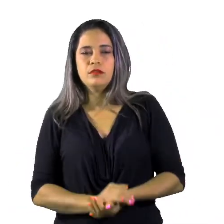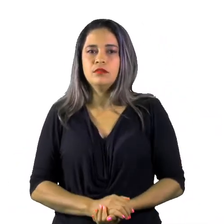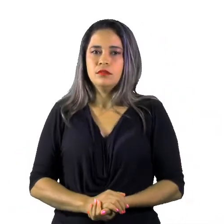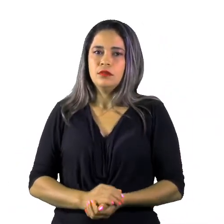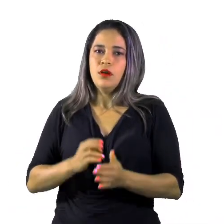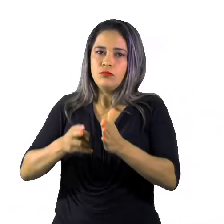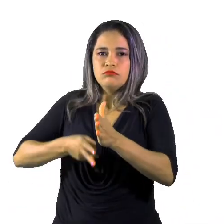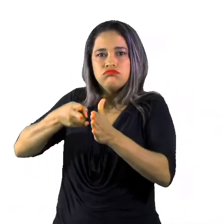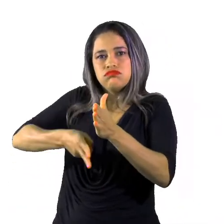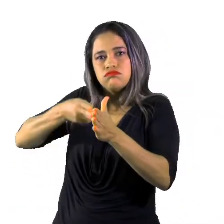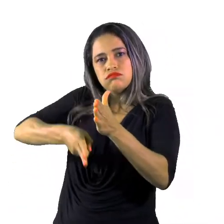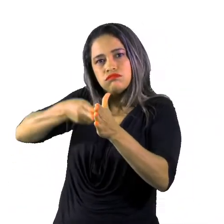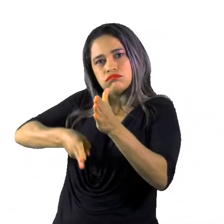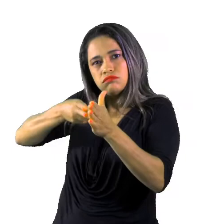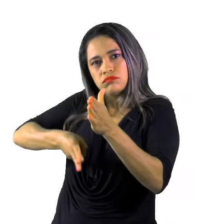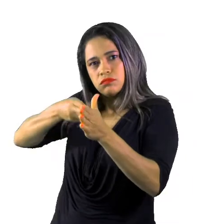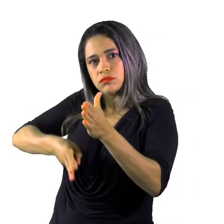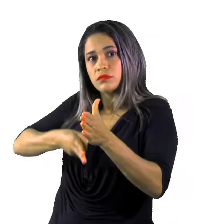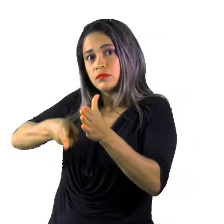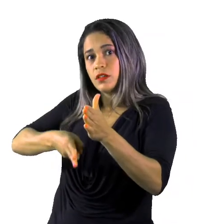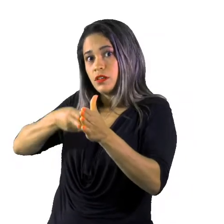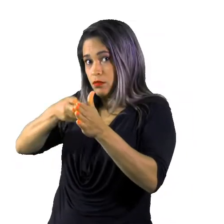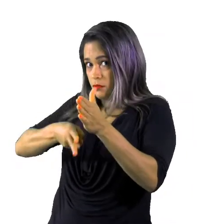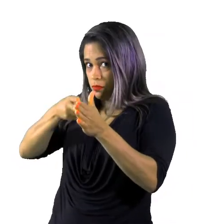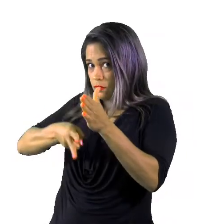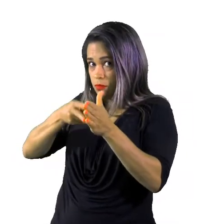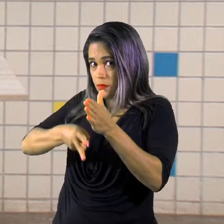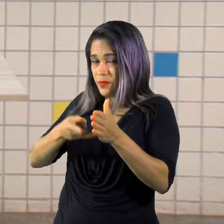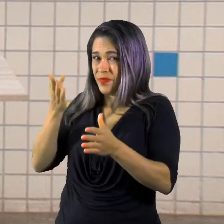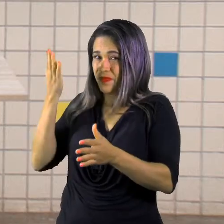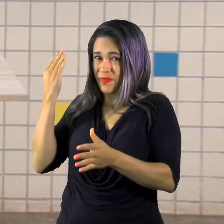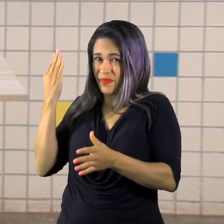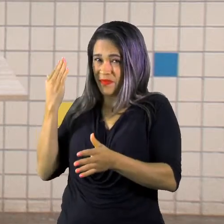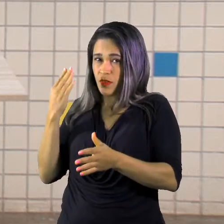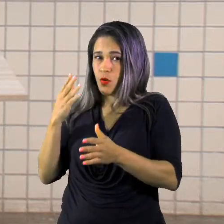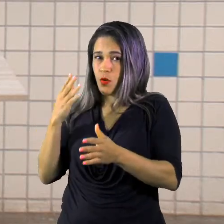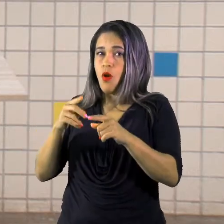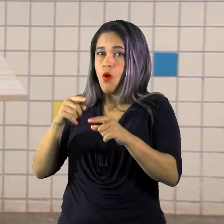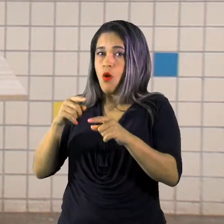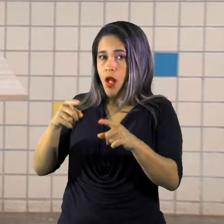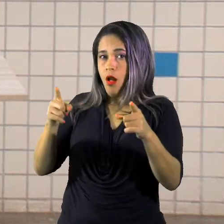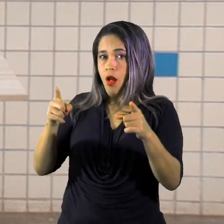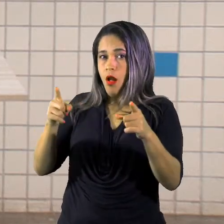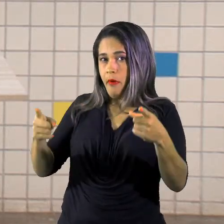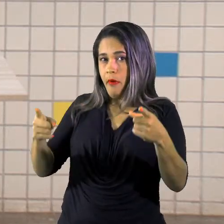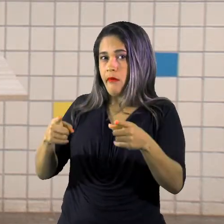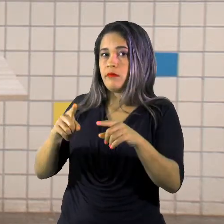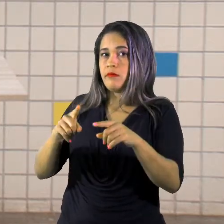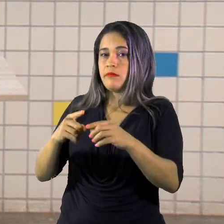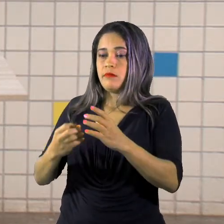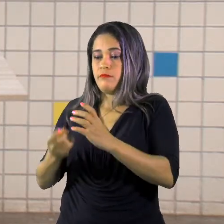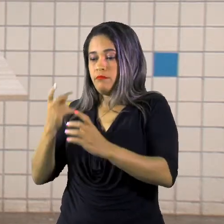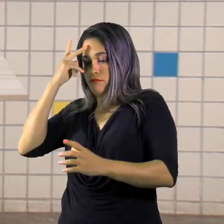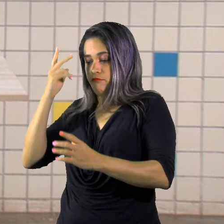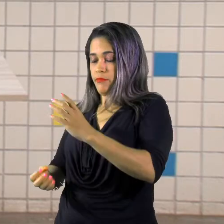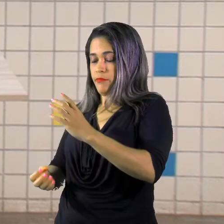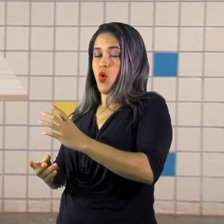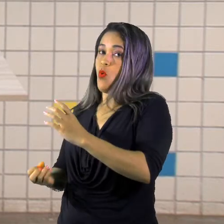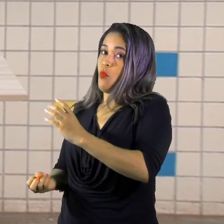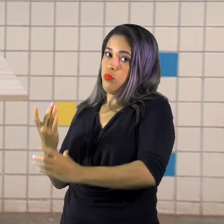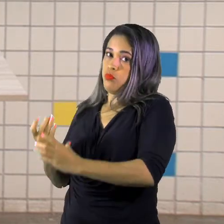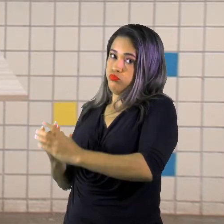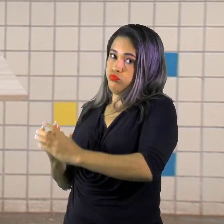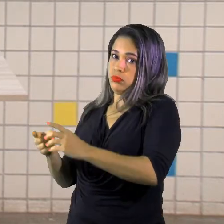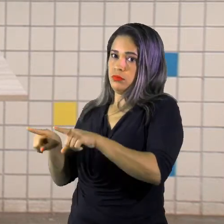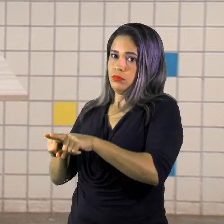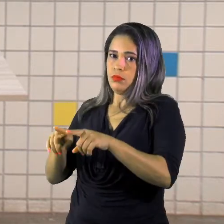também, as ferrovias e o meio de mobilidade entre produção e entrega do produto, ela